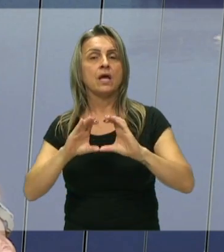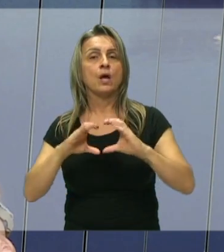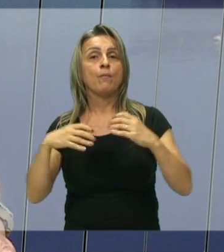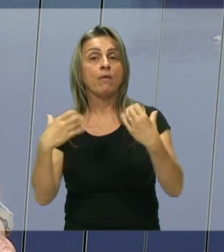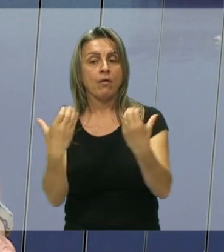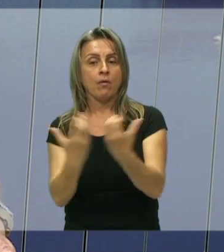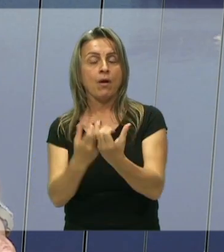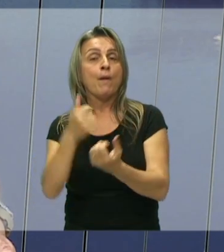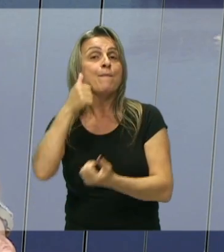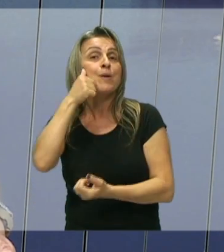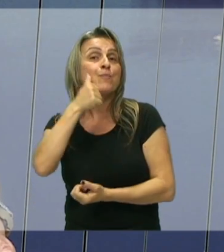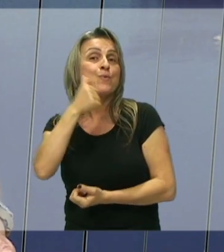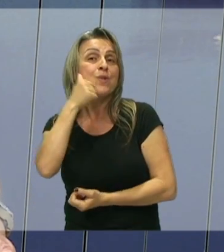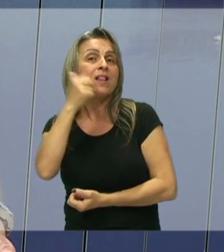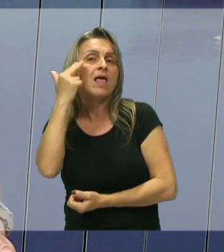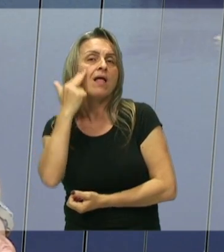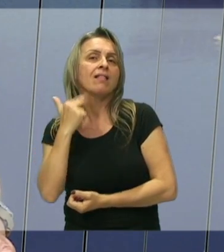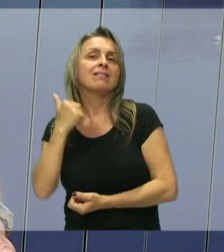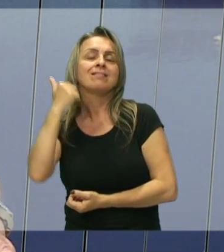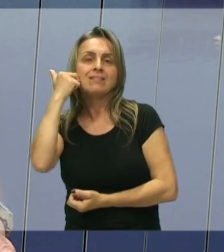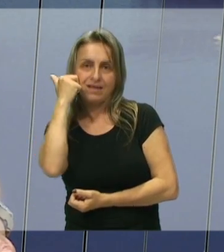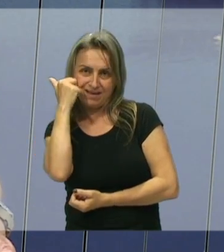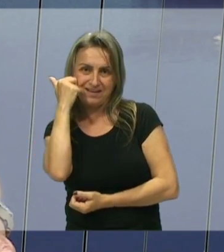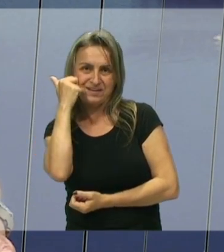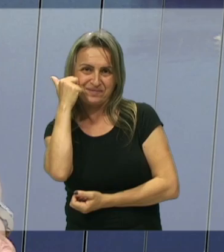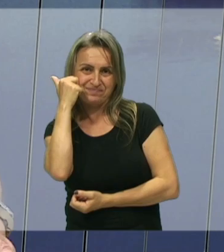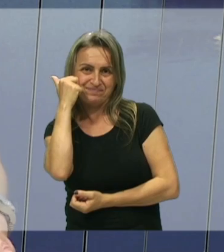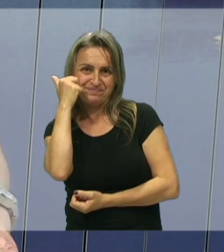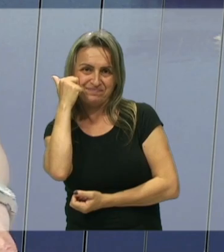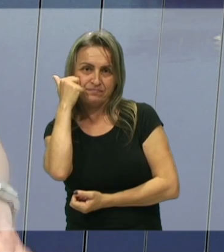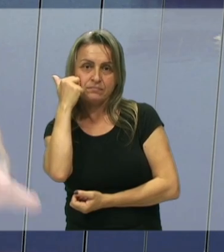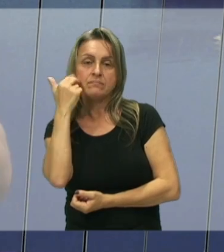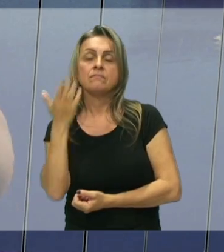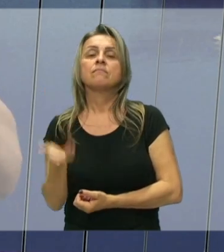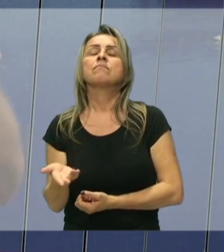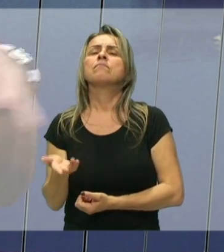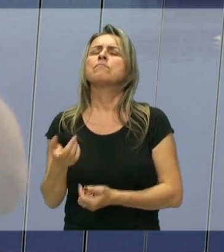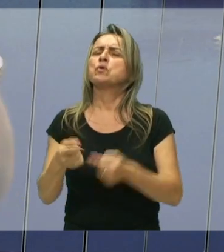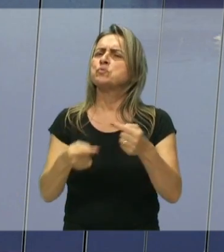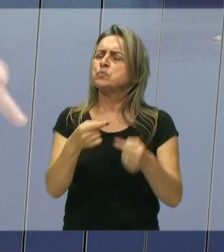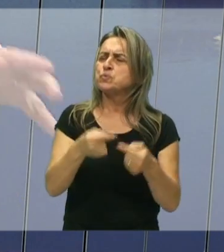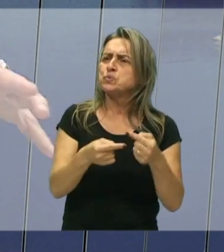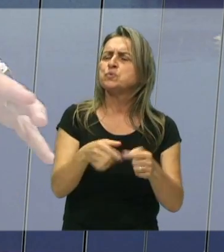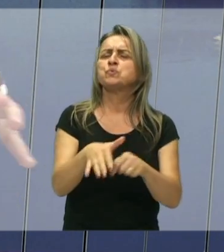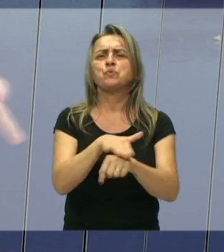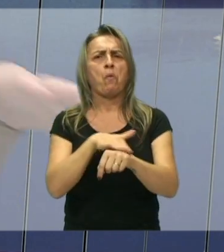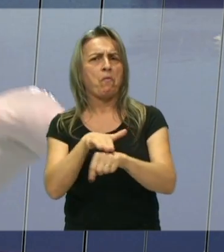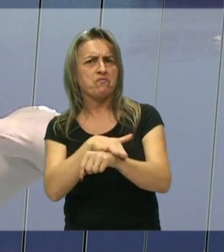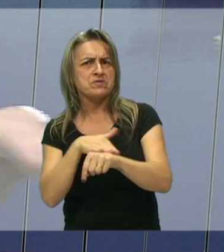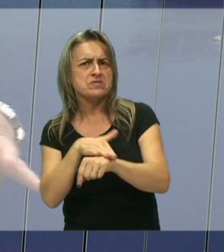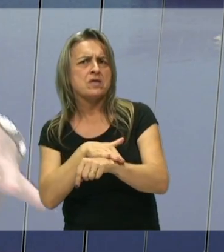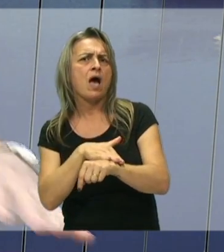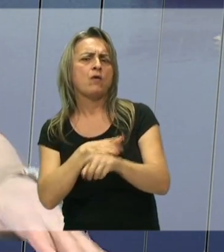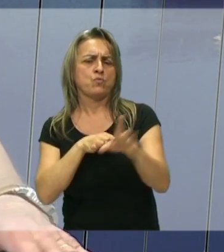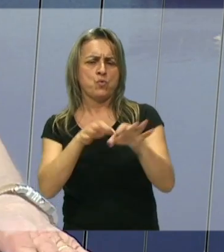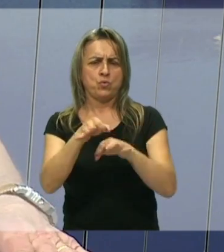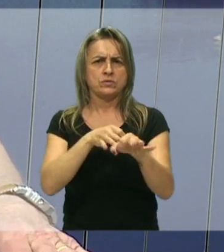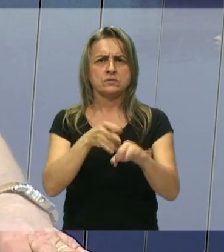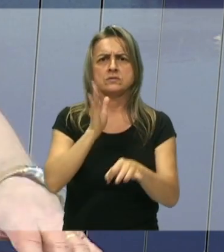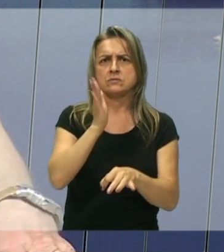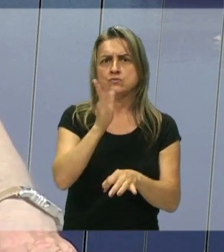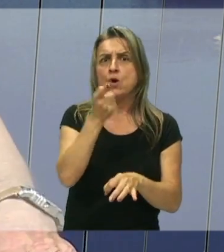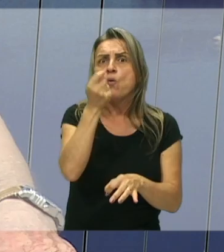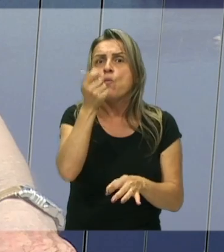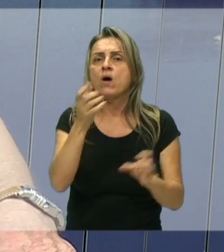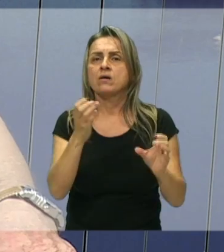Uhum. E bateu pé e quase não tinha, e daí acabou indo eu e o Paulo, porque a organização já estava montada, e